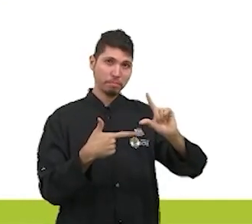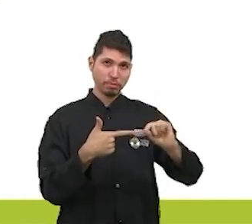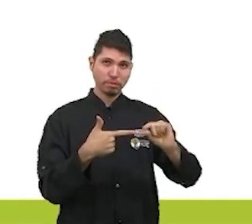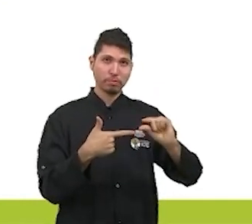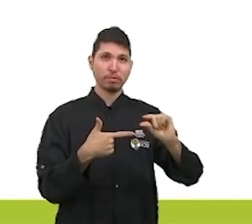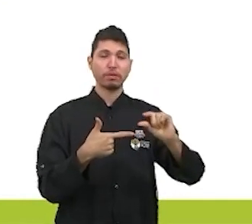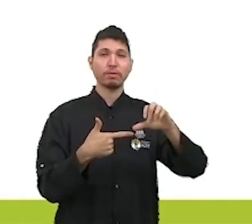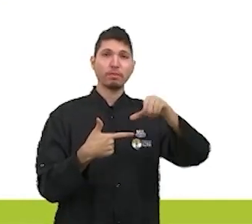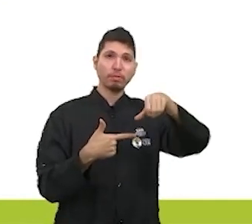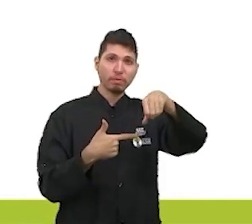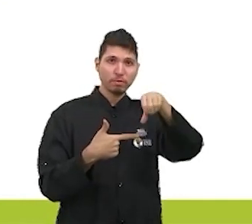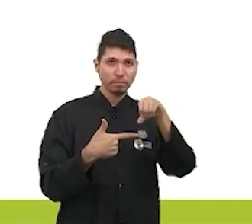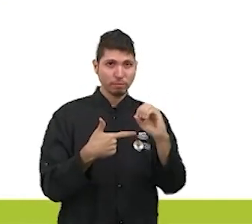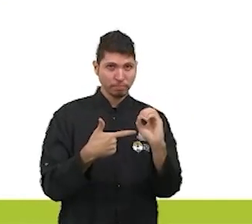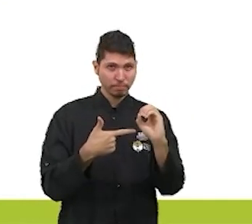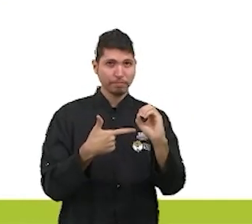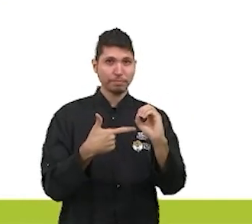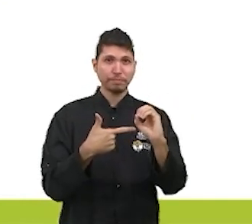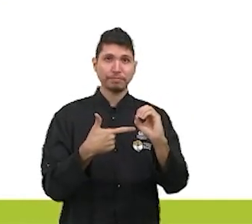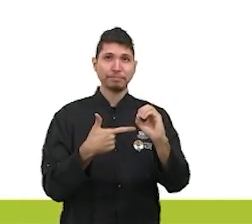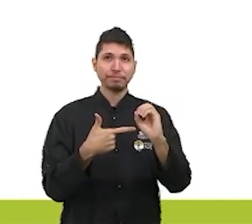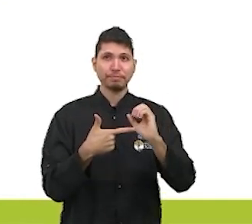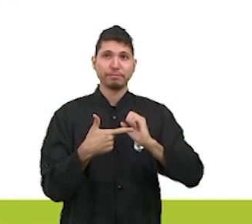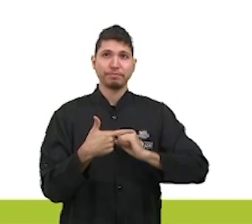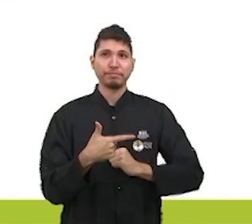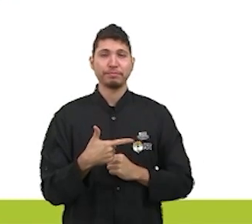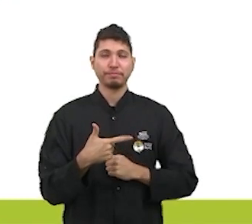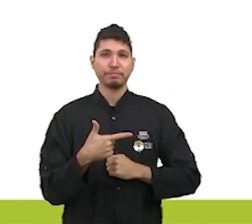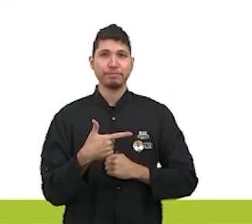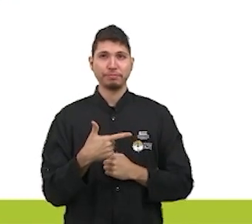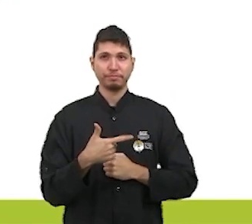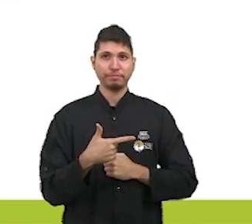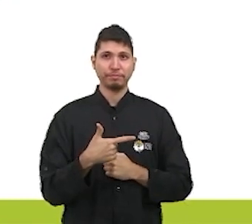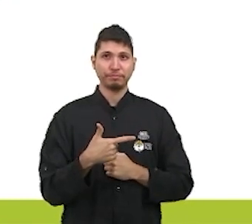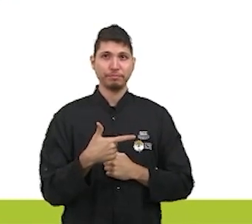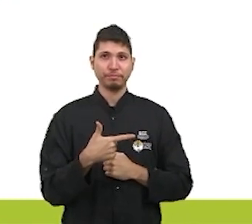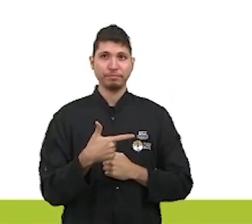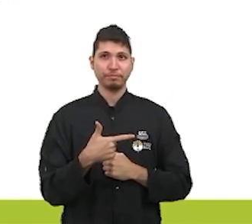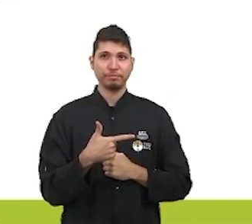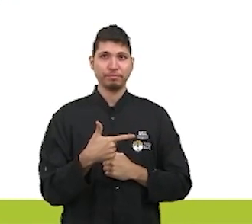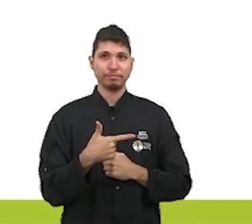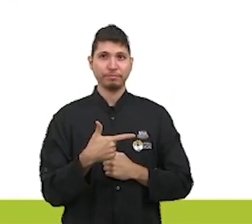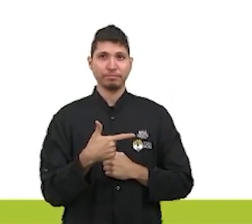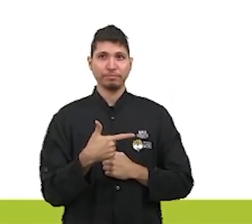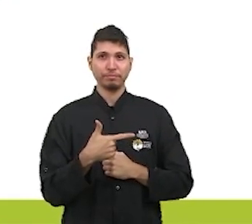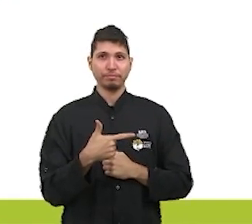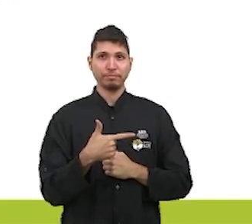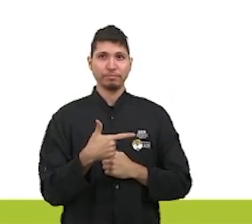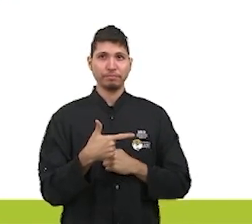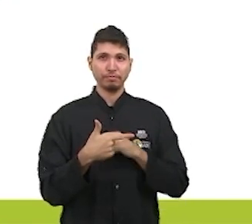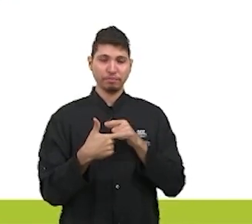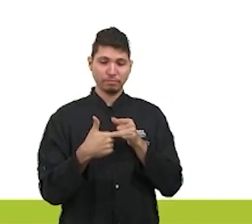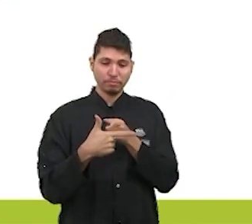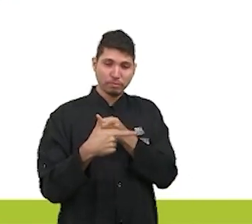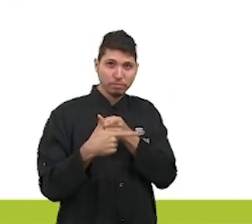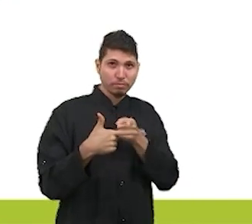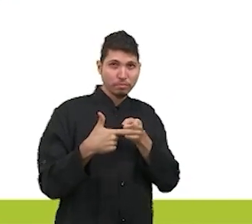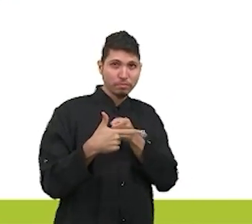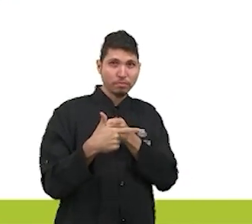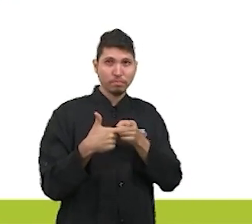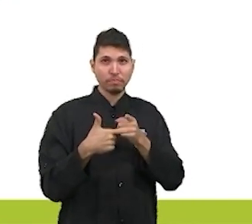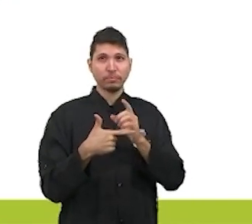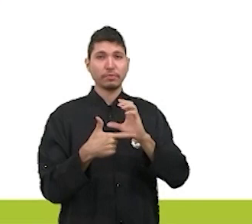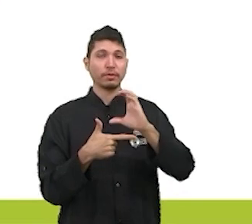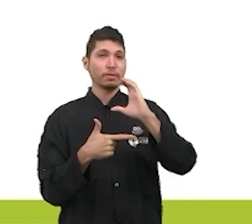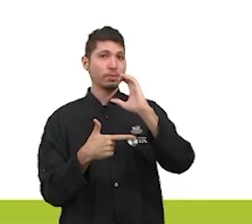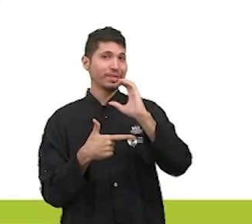90 graus, tá bom? Ok? Esse aqui igual esse aqui menor. Tudo que passa por esses dois aqui é chamado de cateto adjacente,